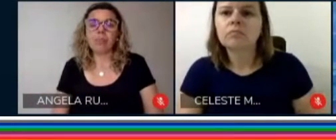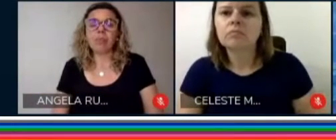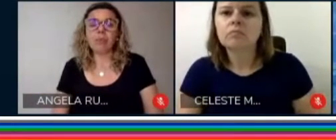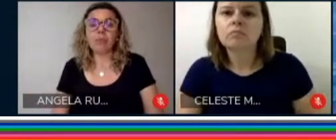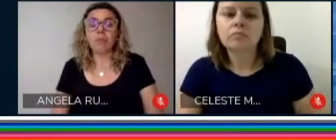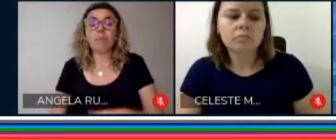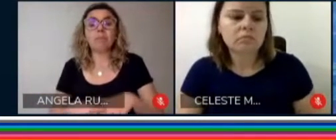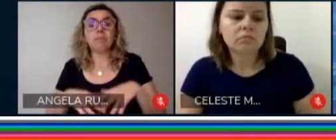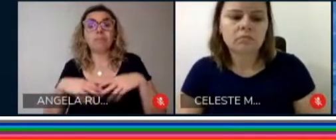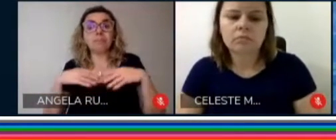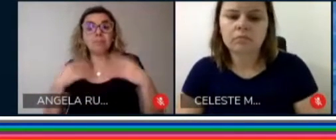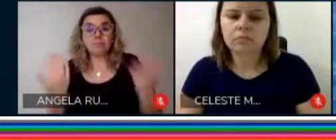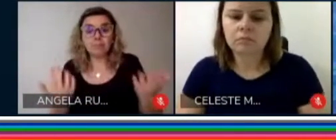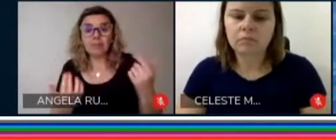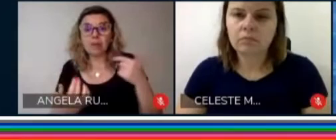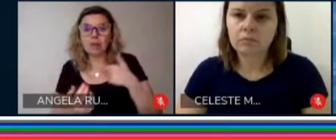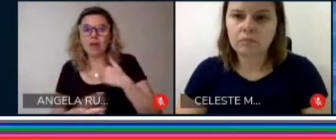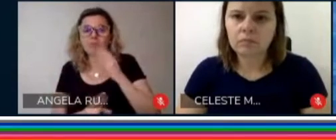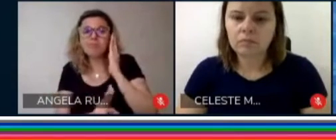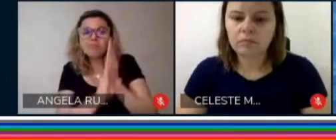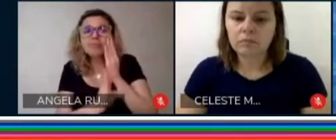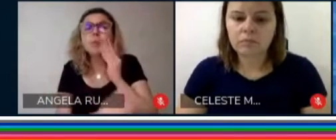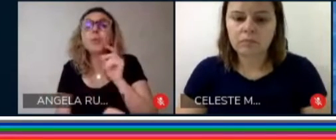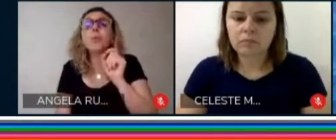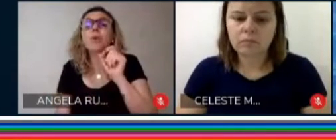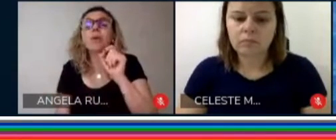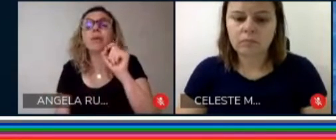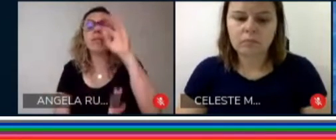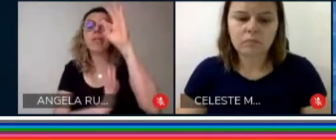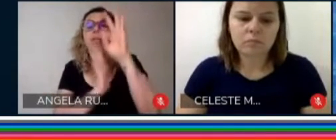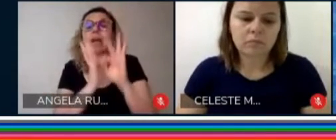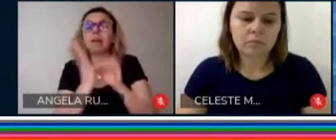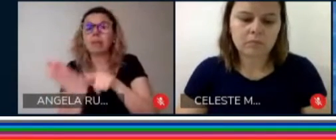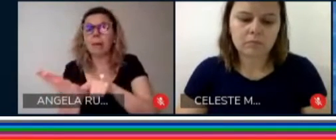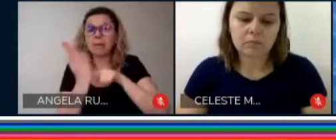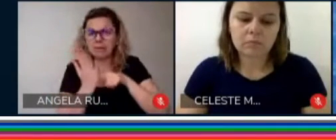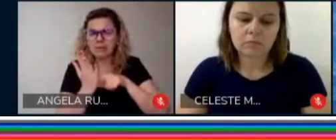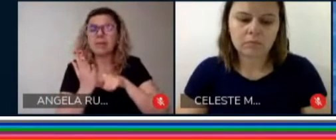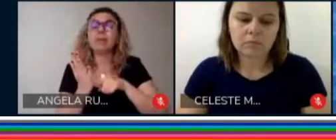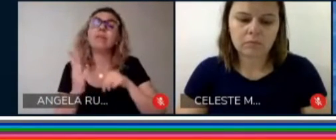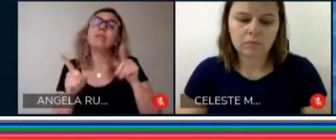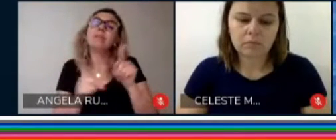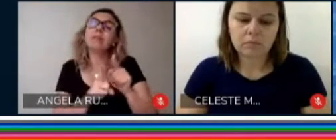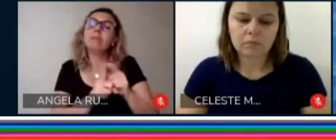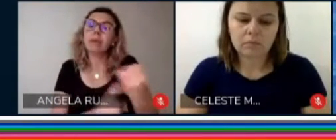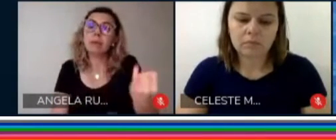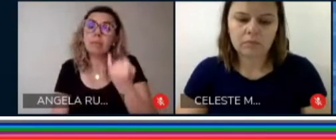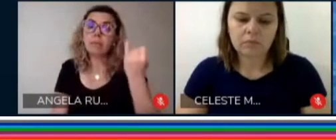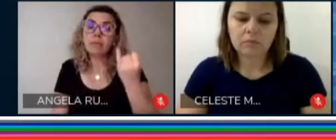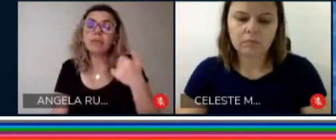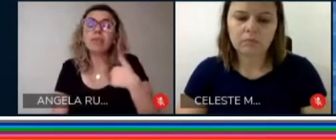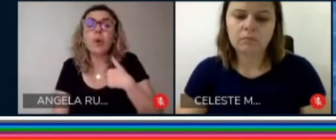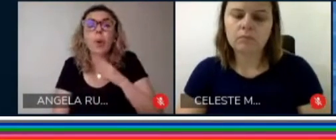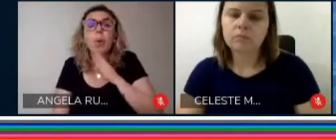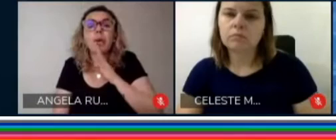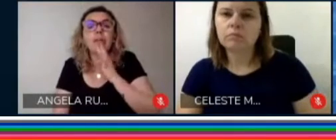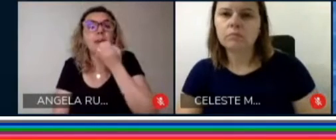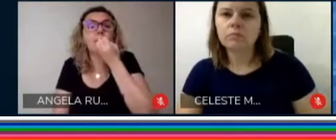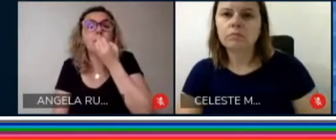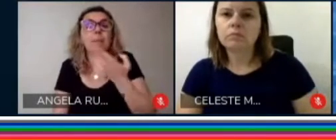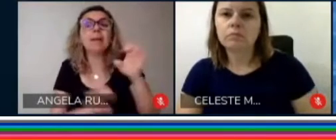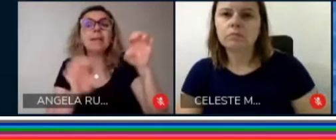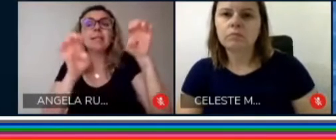Então, eu faço uma identificação daquilo que ele vai me apresentar, e também é importante que eu conheça a estrutura do documento,